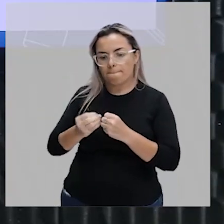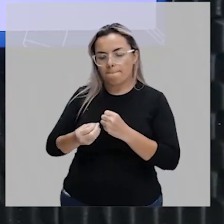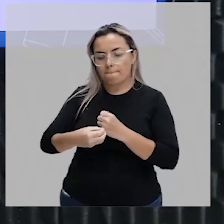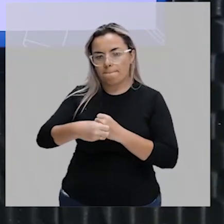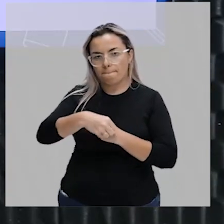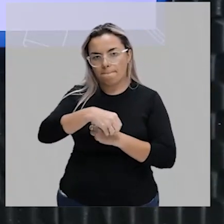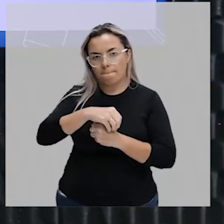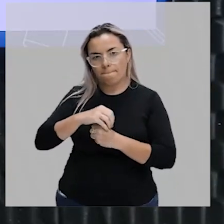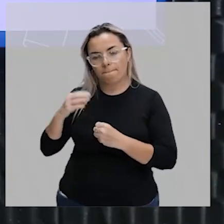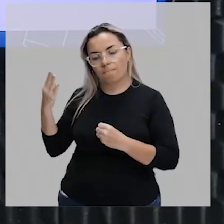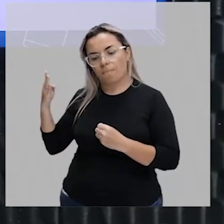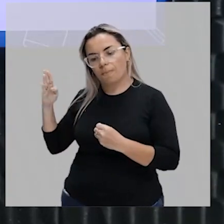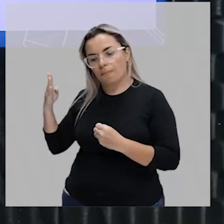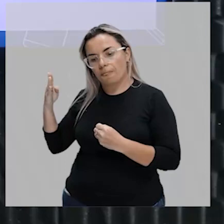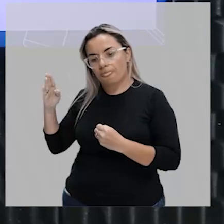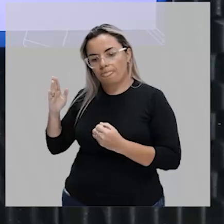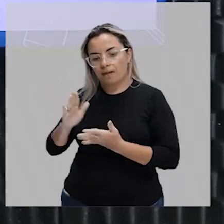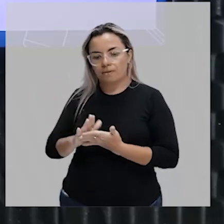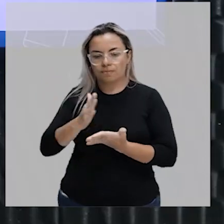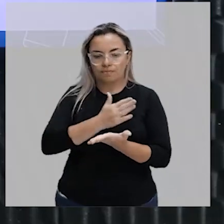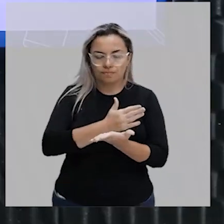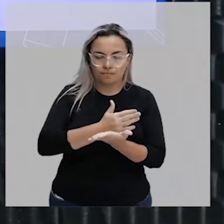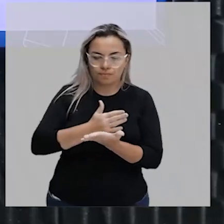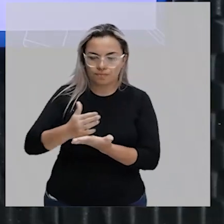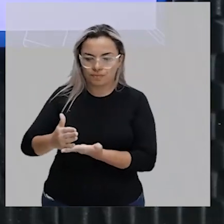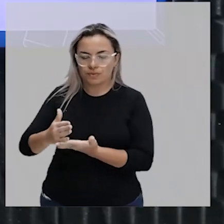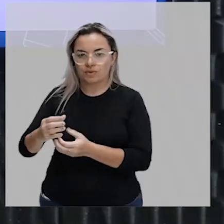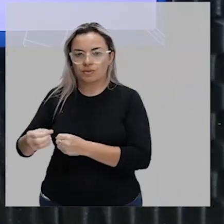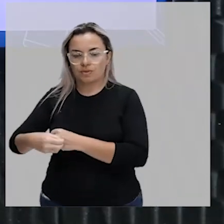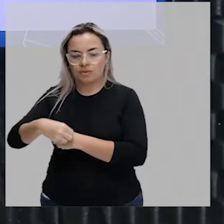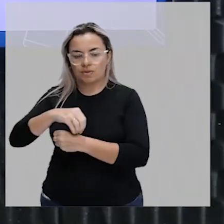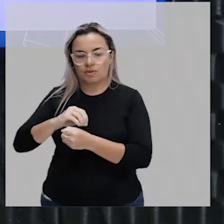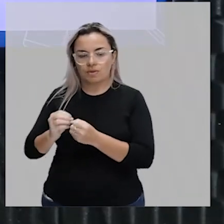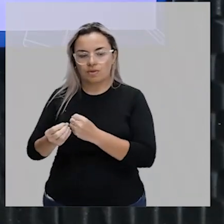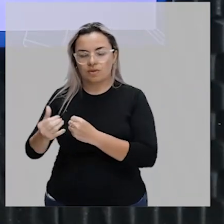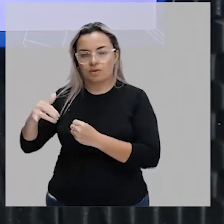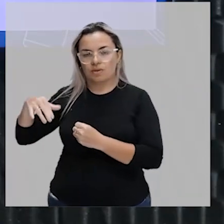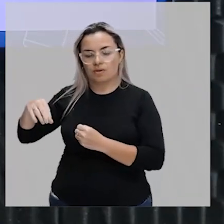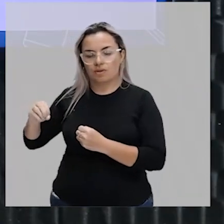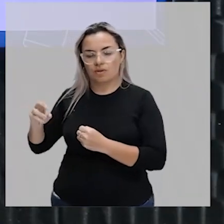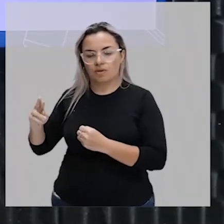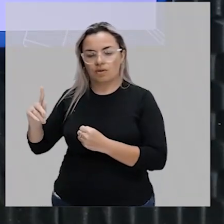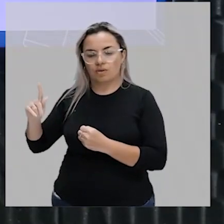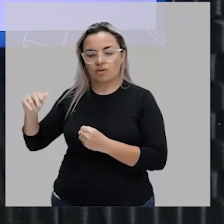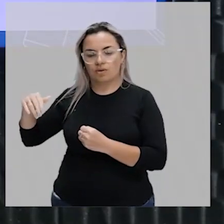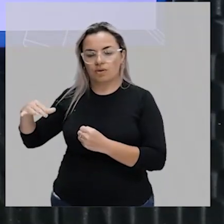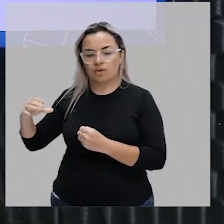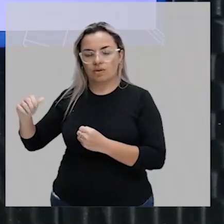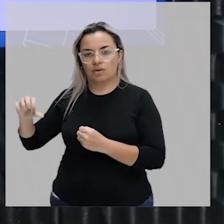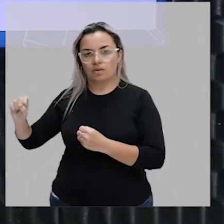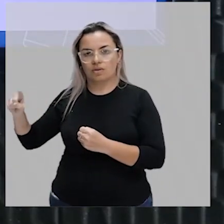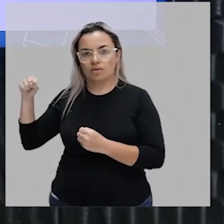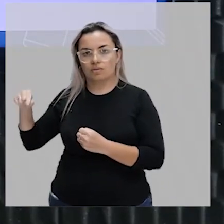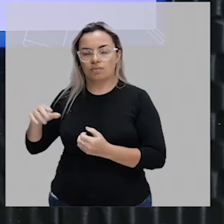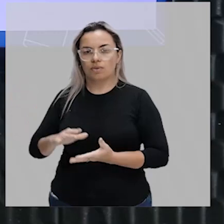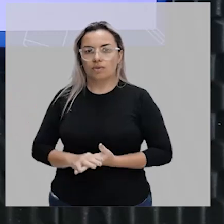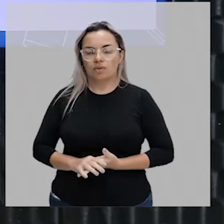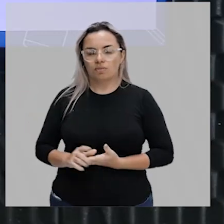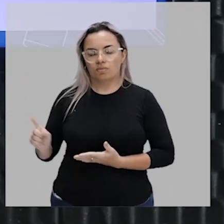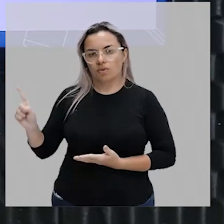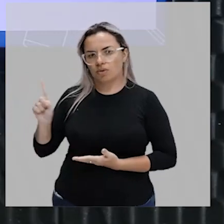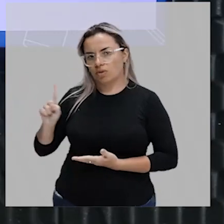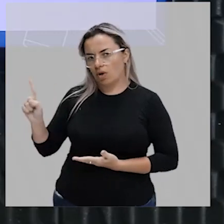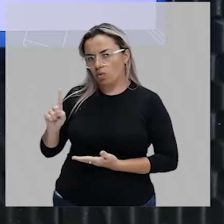moléculas biológicas, a partir de moléculas inorgânicas, ou seja, moléculas que não